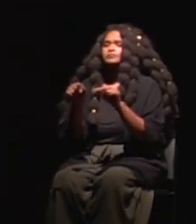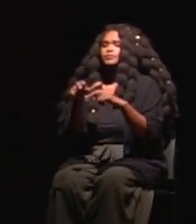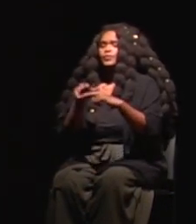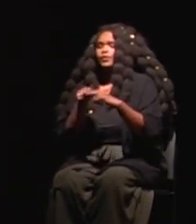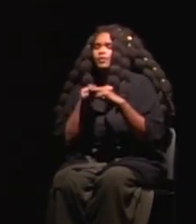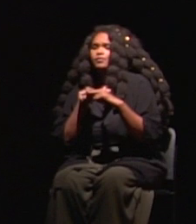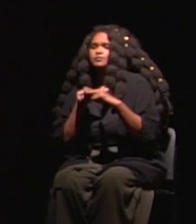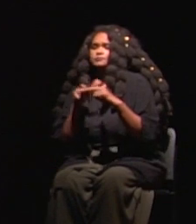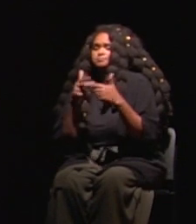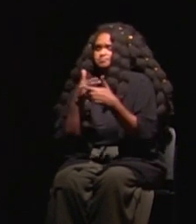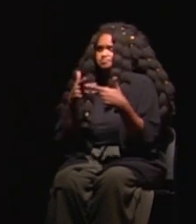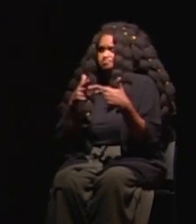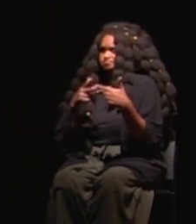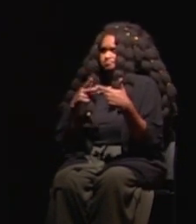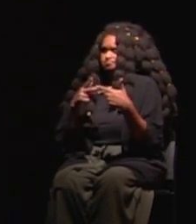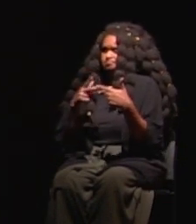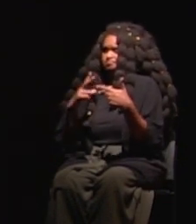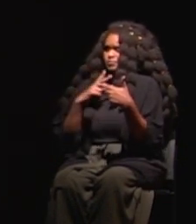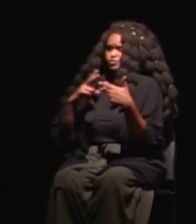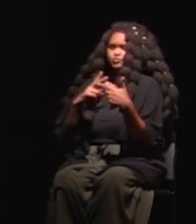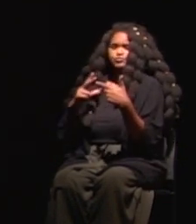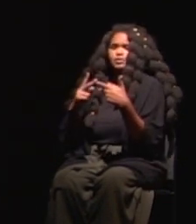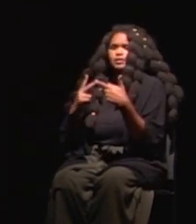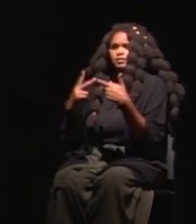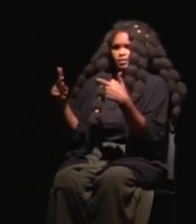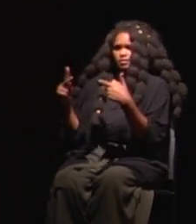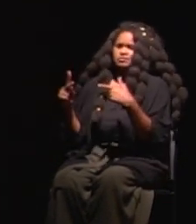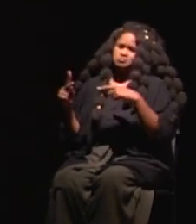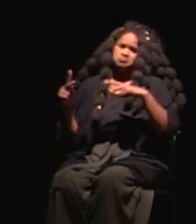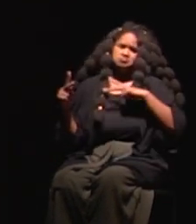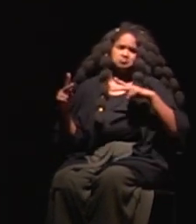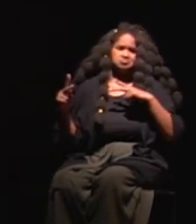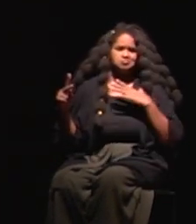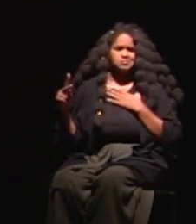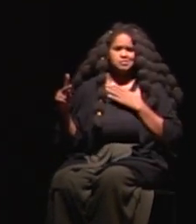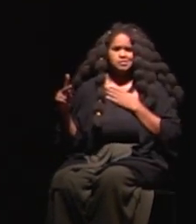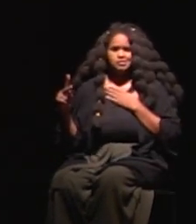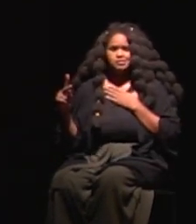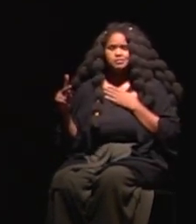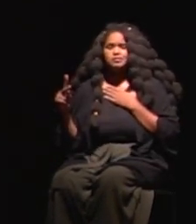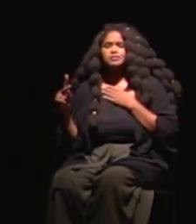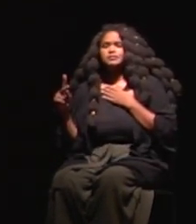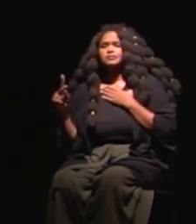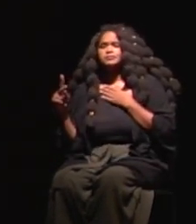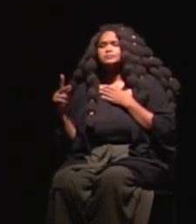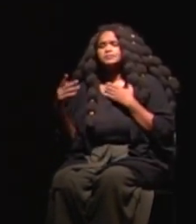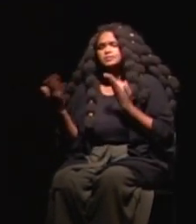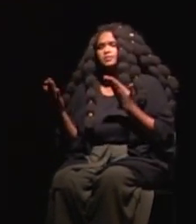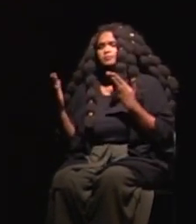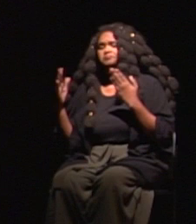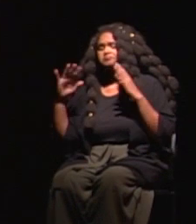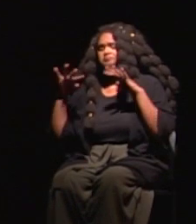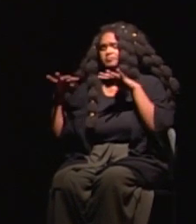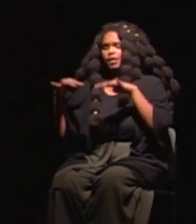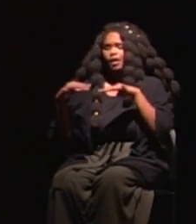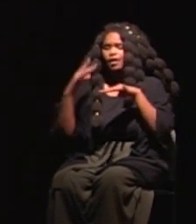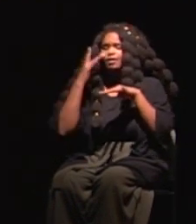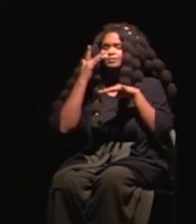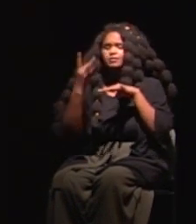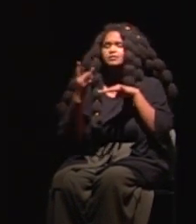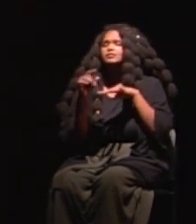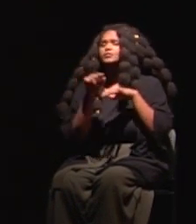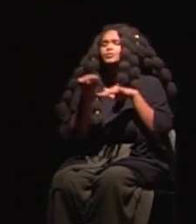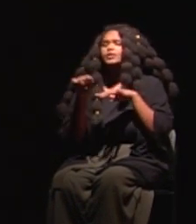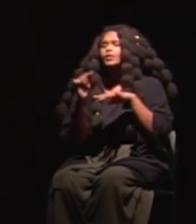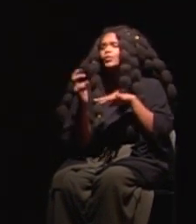instância particular da Estefânia e minha também, voltava o olhar para a